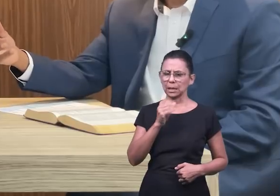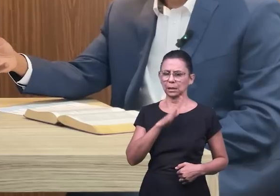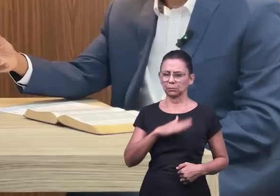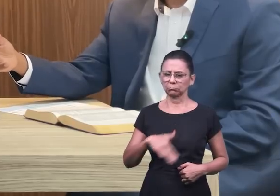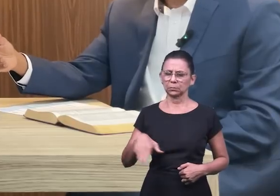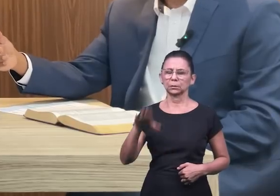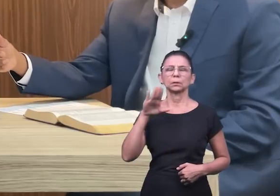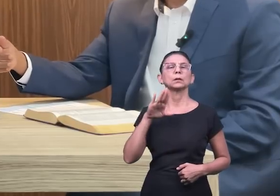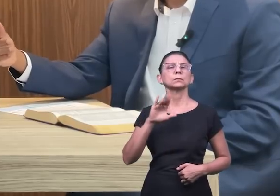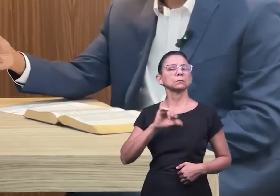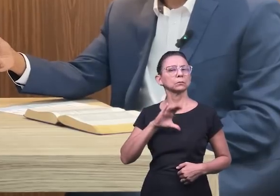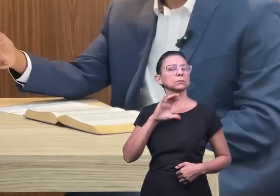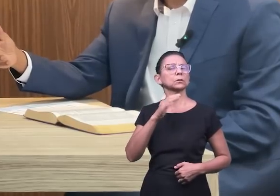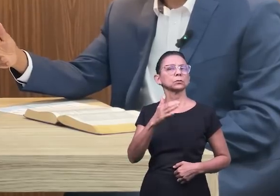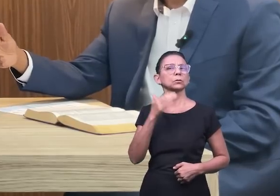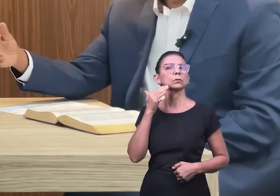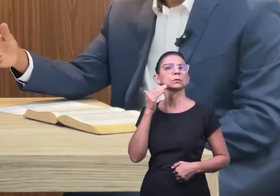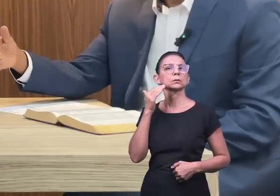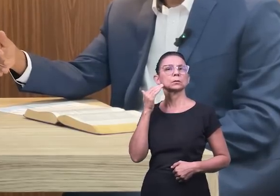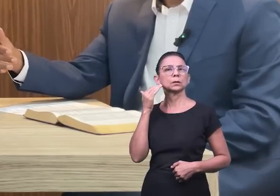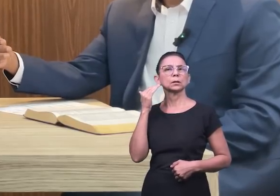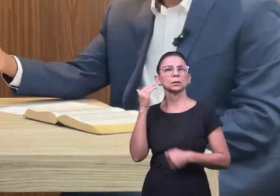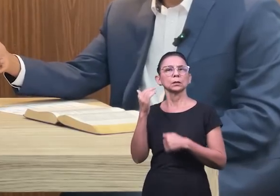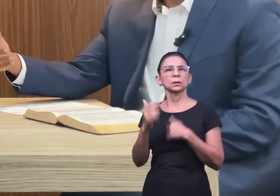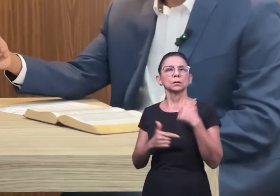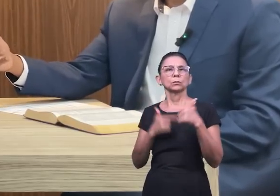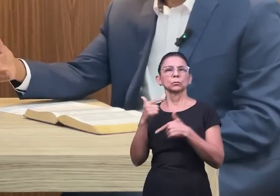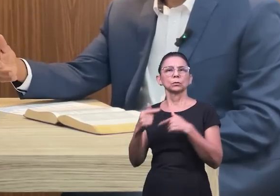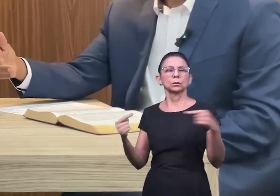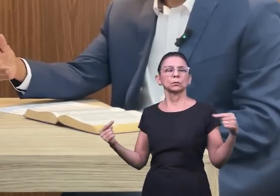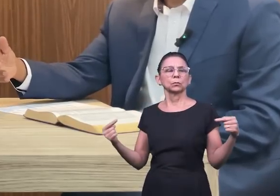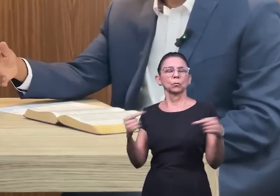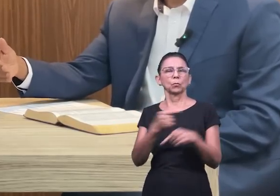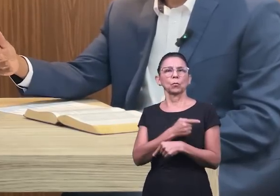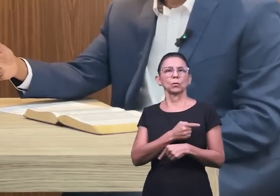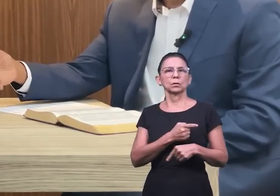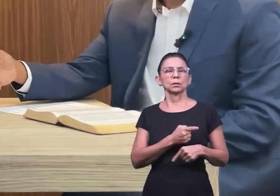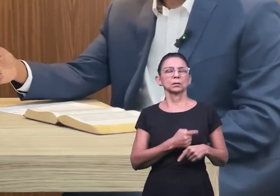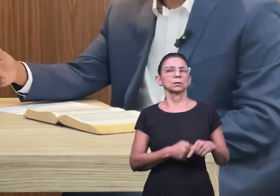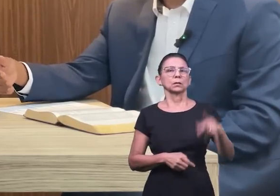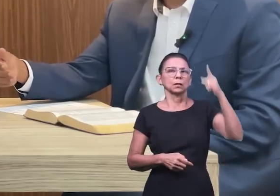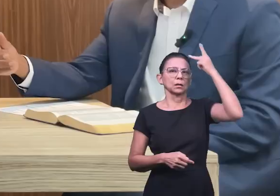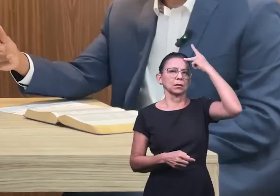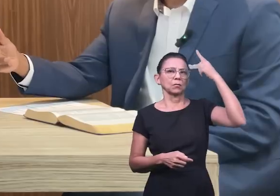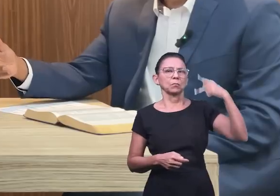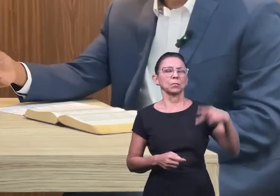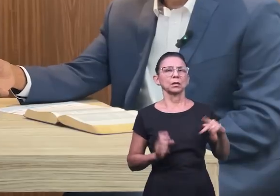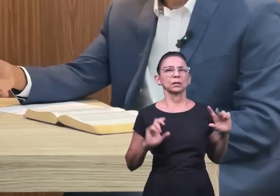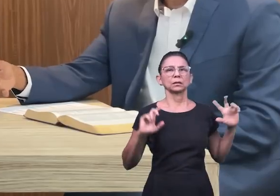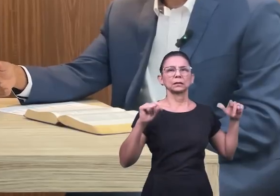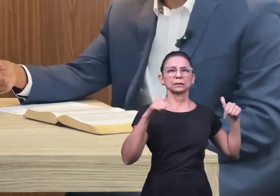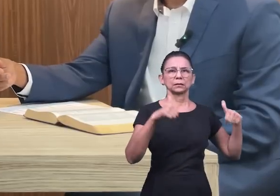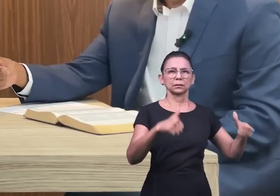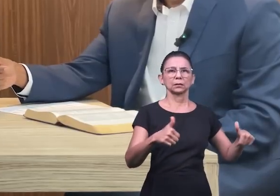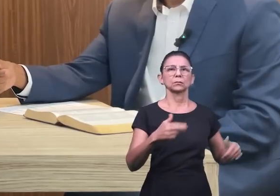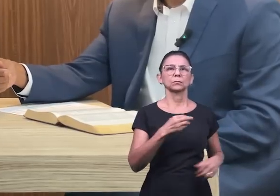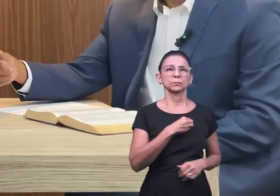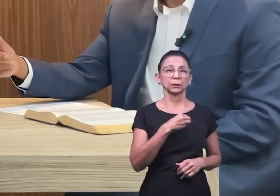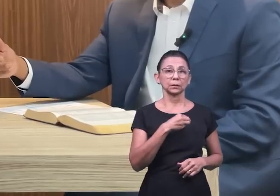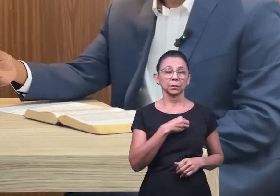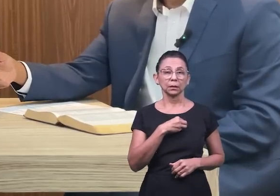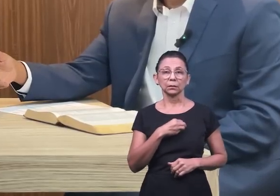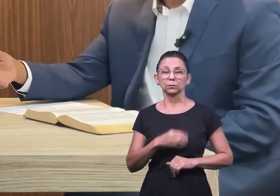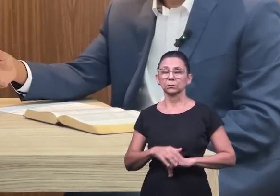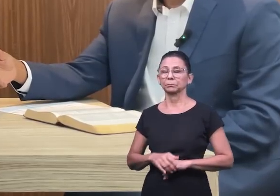as senhoras, né, as crianças. Independente de onde eles estão, são valentes que estão combatendo um bom combate, que